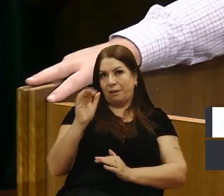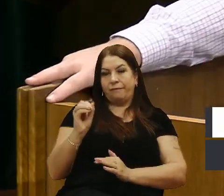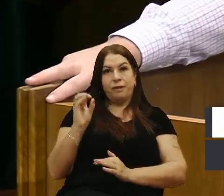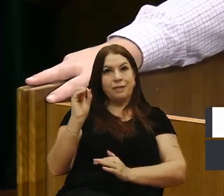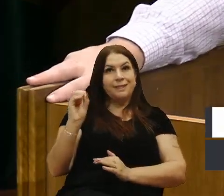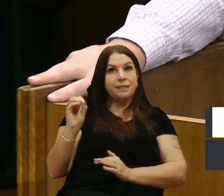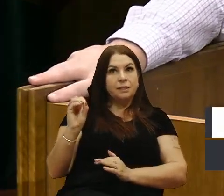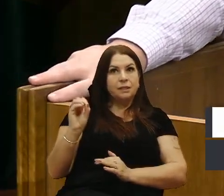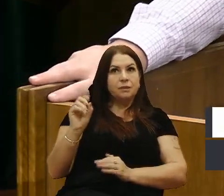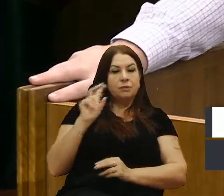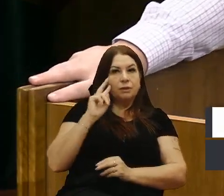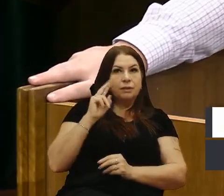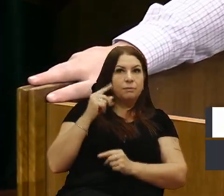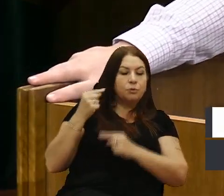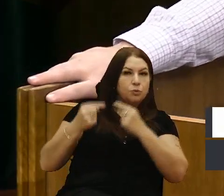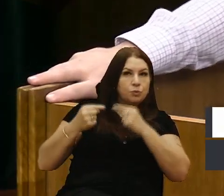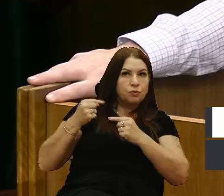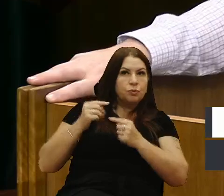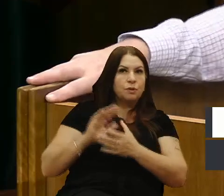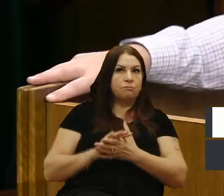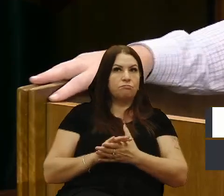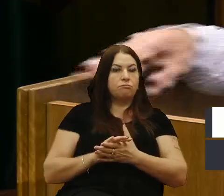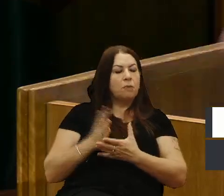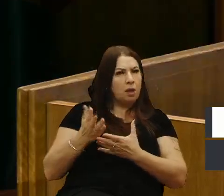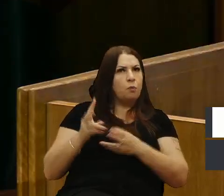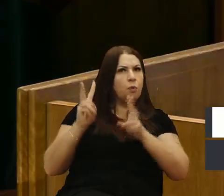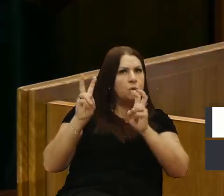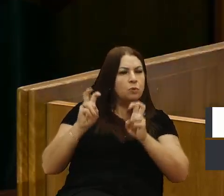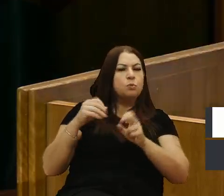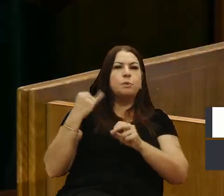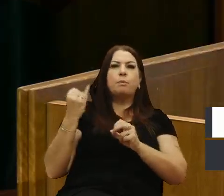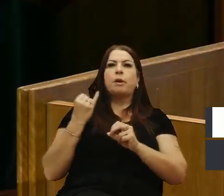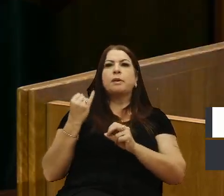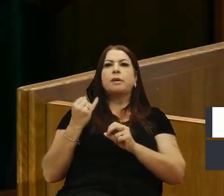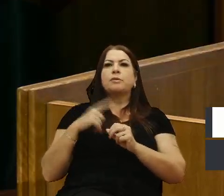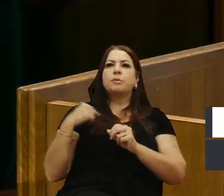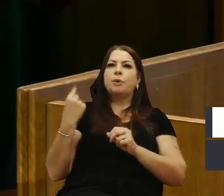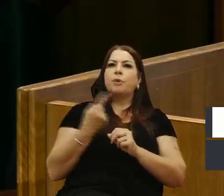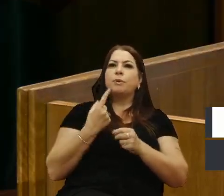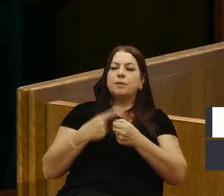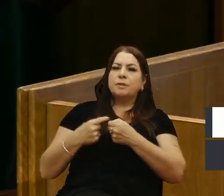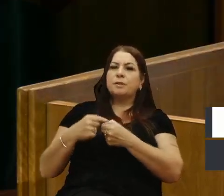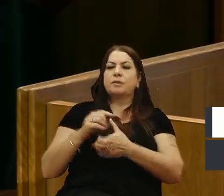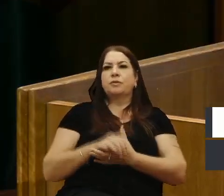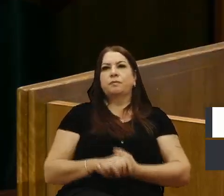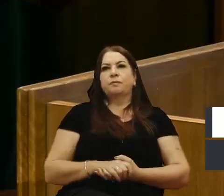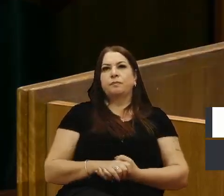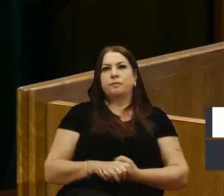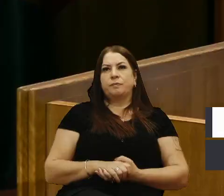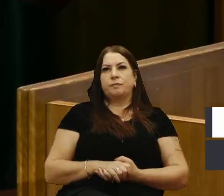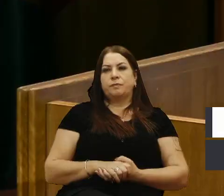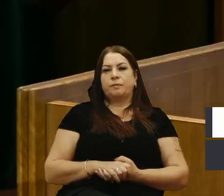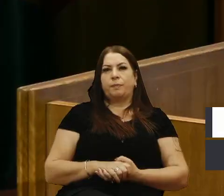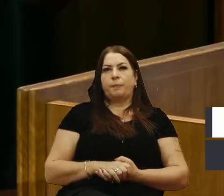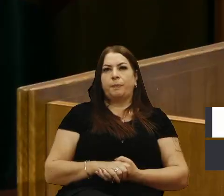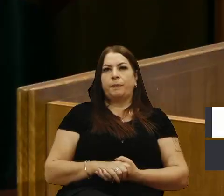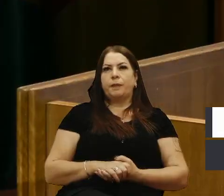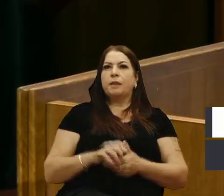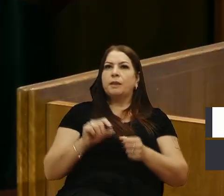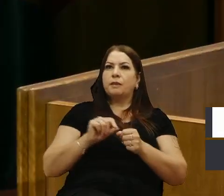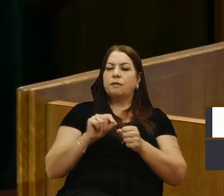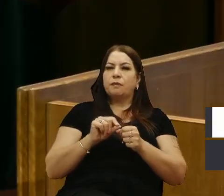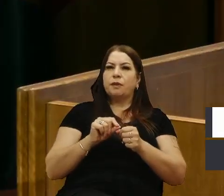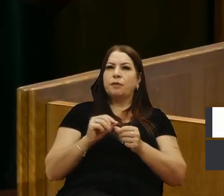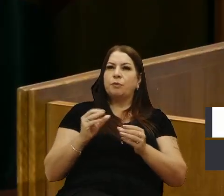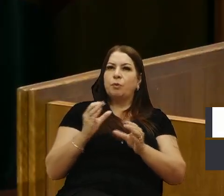ventilada e que é um assunto importante, principalmente aqui para a nossa cidade. Até fiz na íntegra